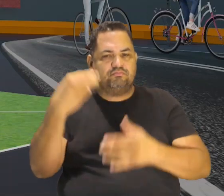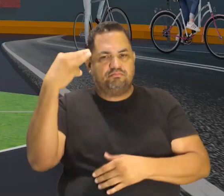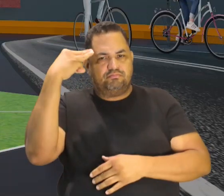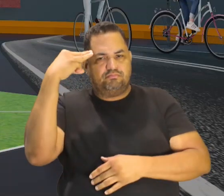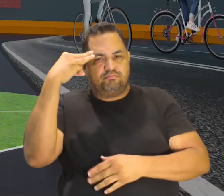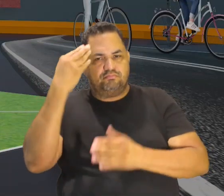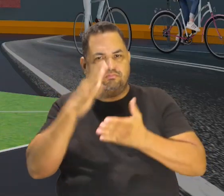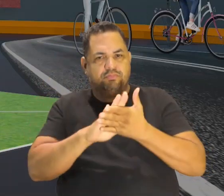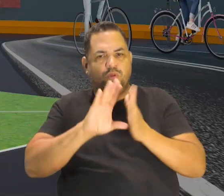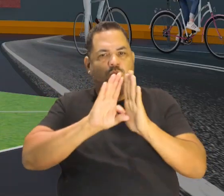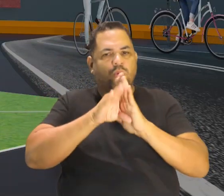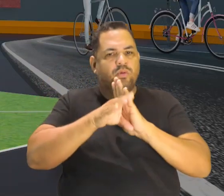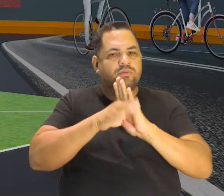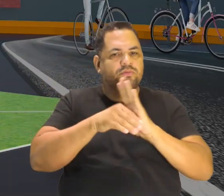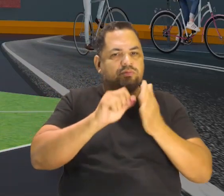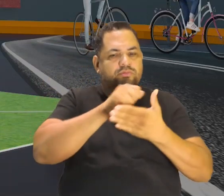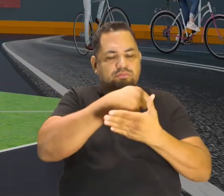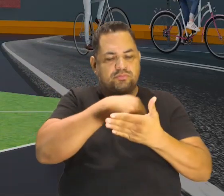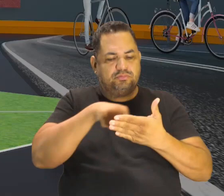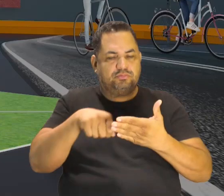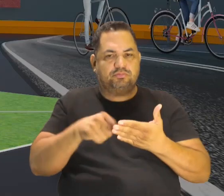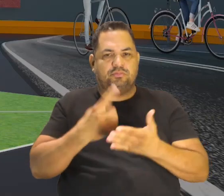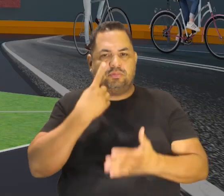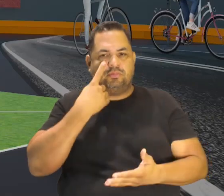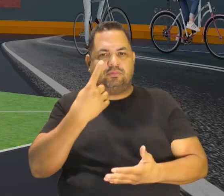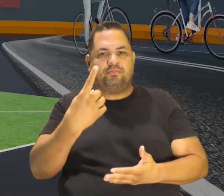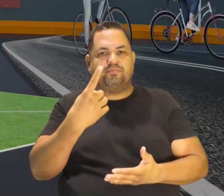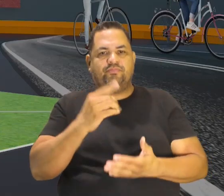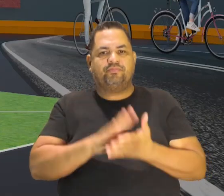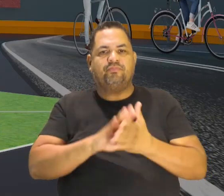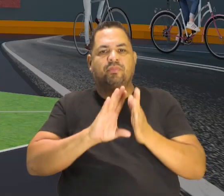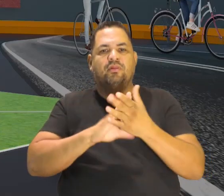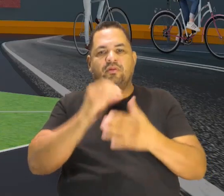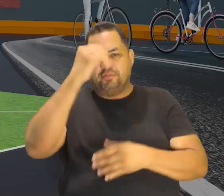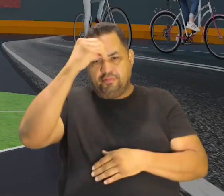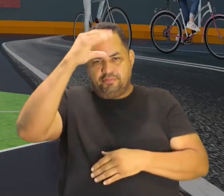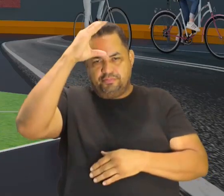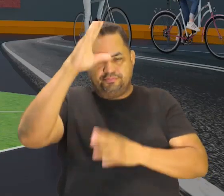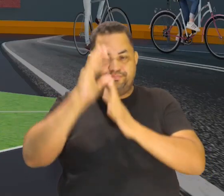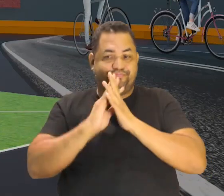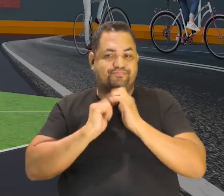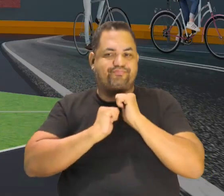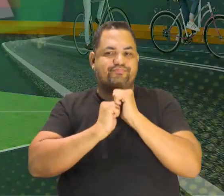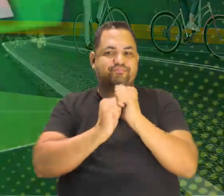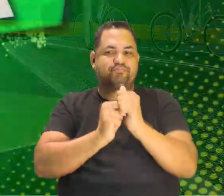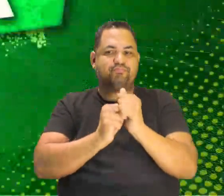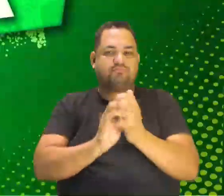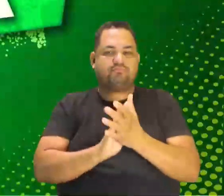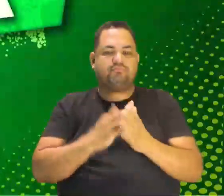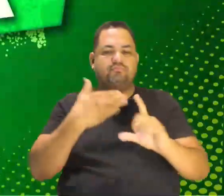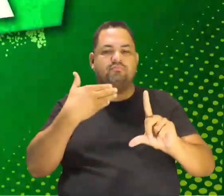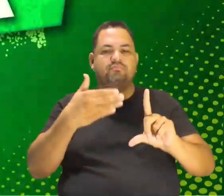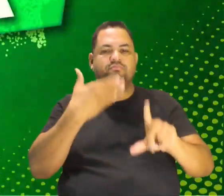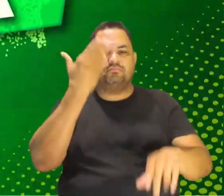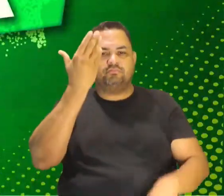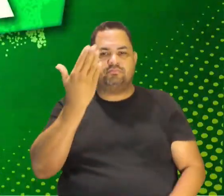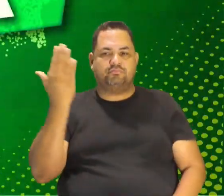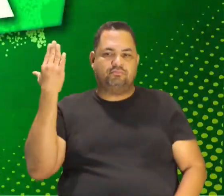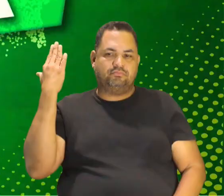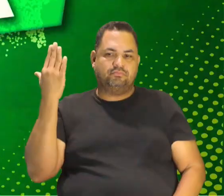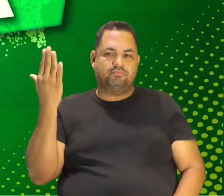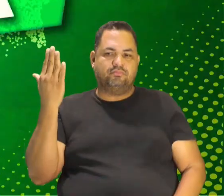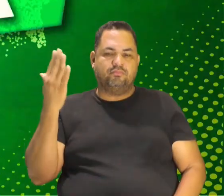mapinhas conceituais e bora lá verificar aí os conhecimentos. Então me acompanha, dá uma olhada no slide. Olha só,